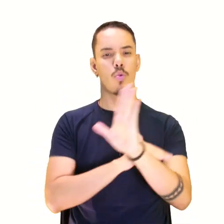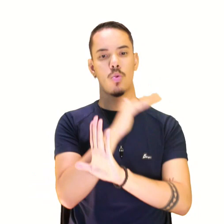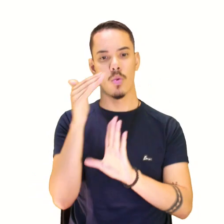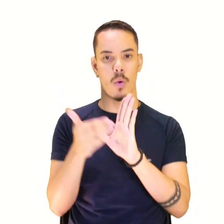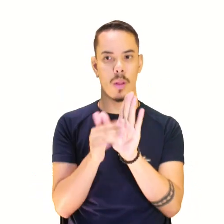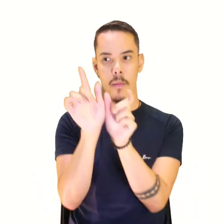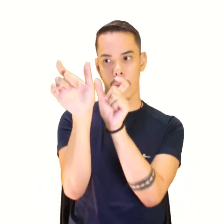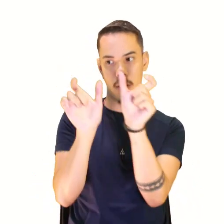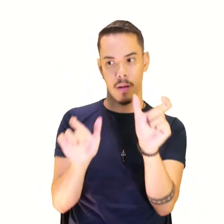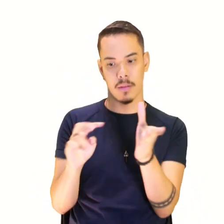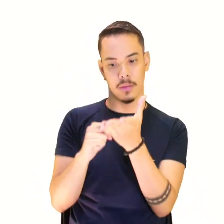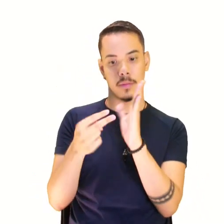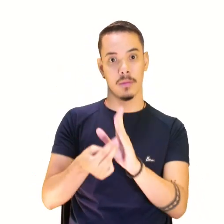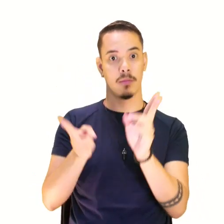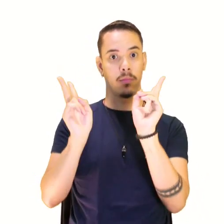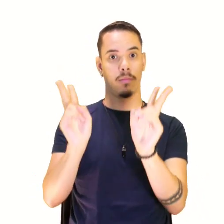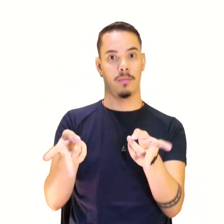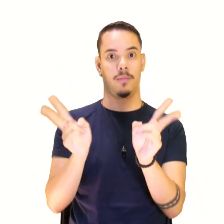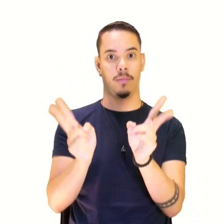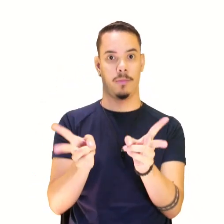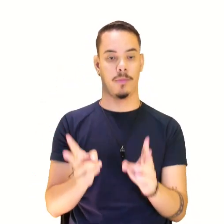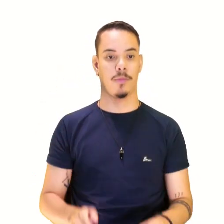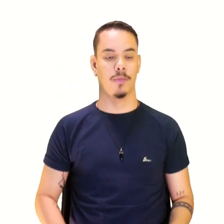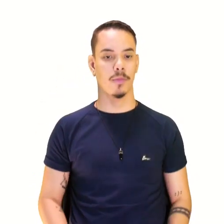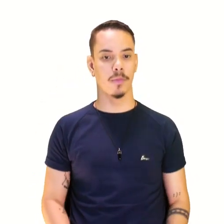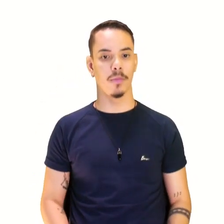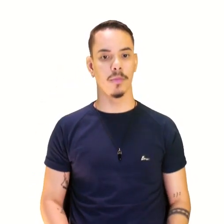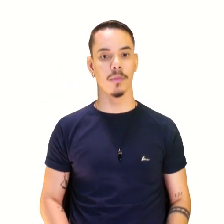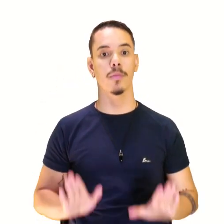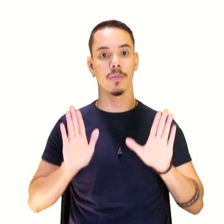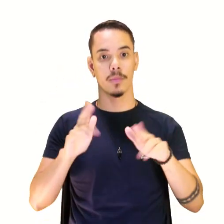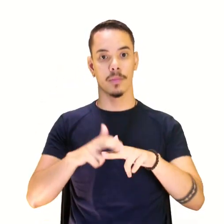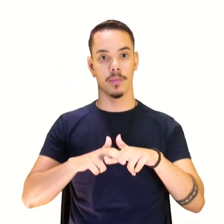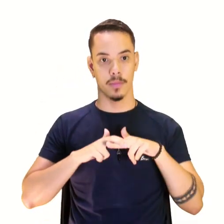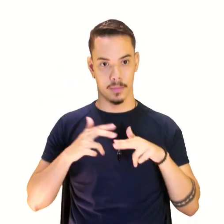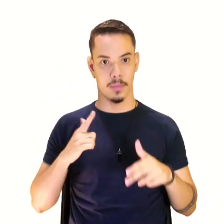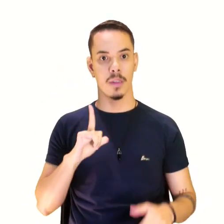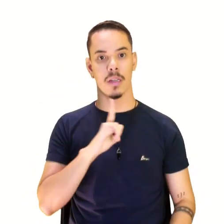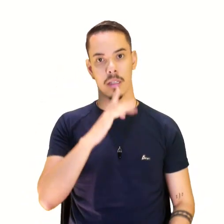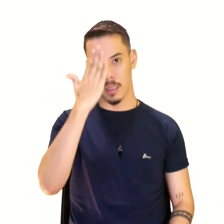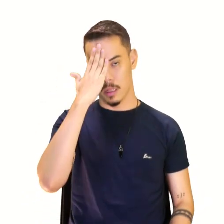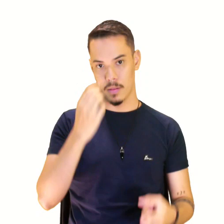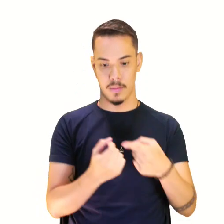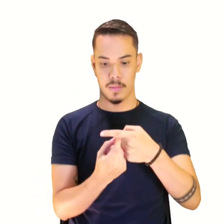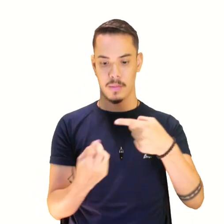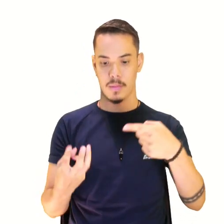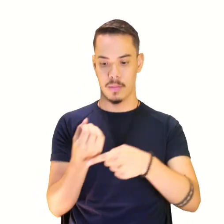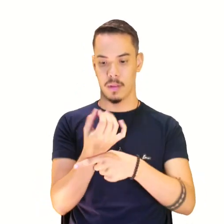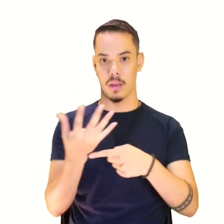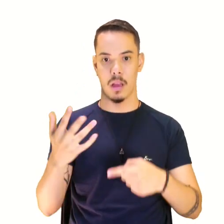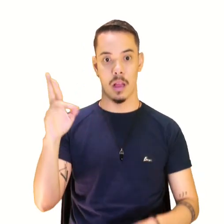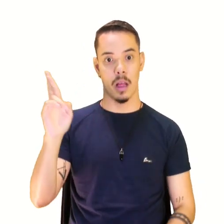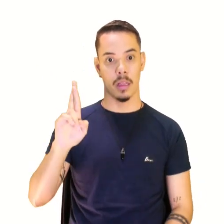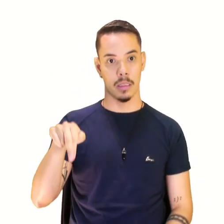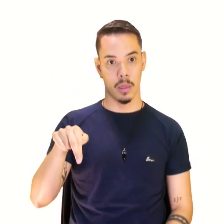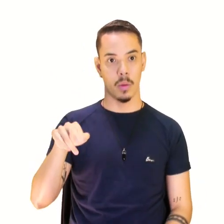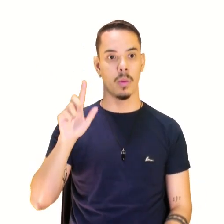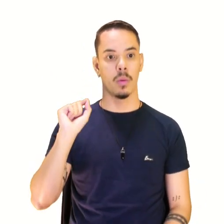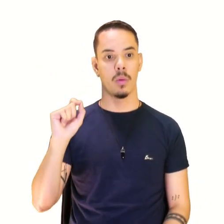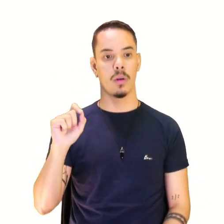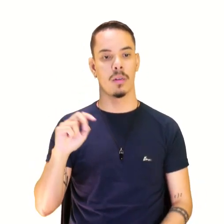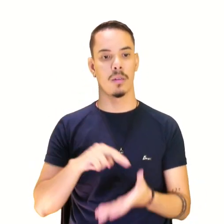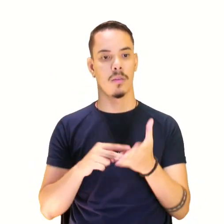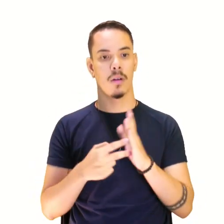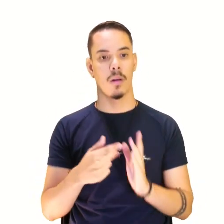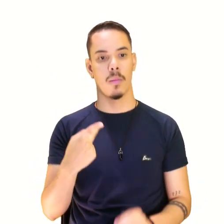estão se referindo ao mesmo significado, né? Isso. E uma vez que a gente sabe o que é razão, a gente precisa lembrar o que é a proporção.